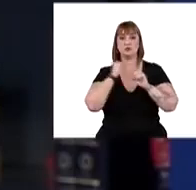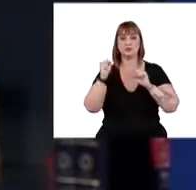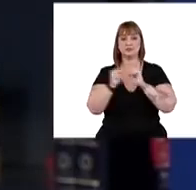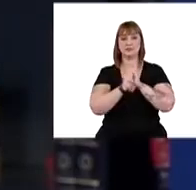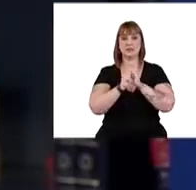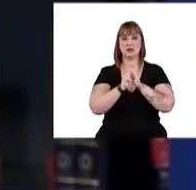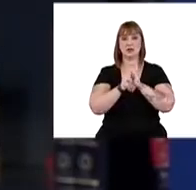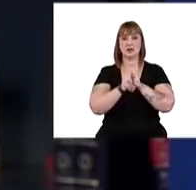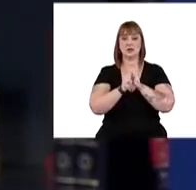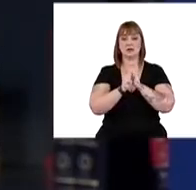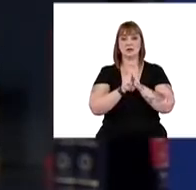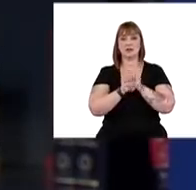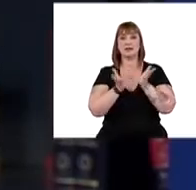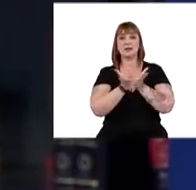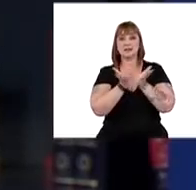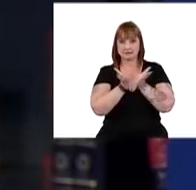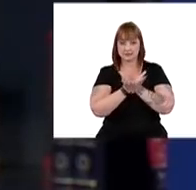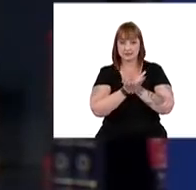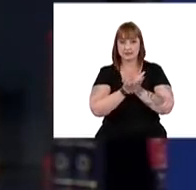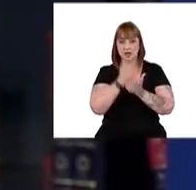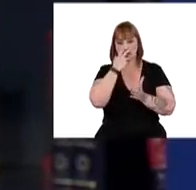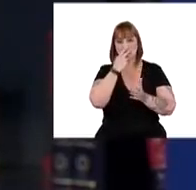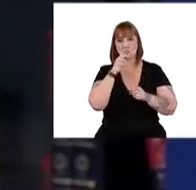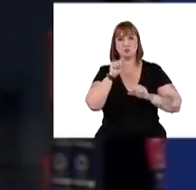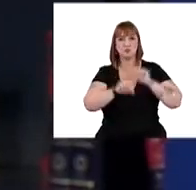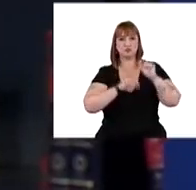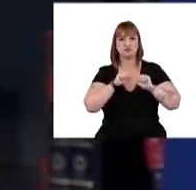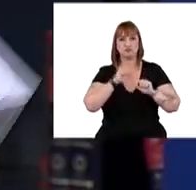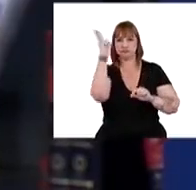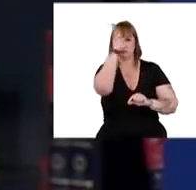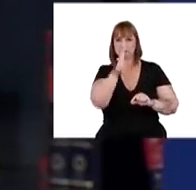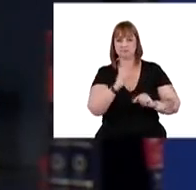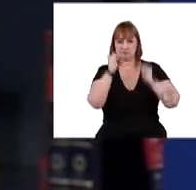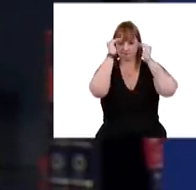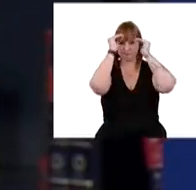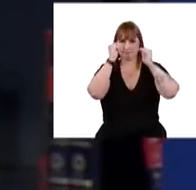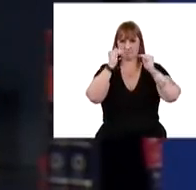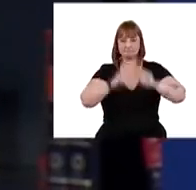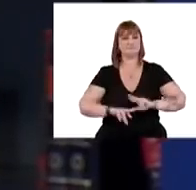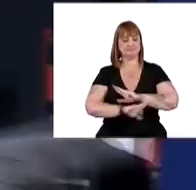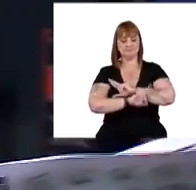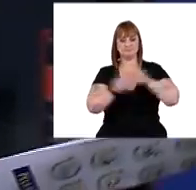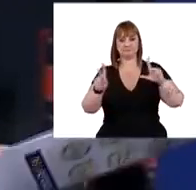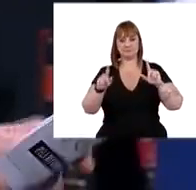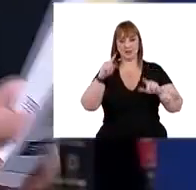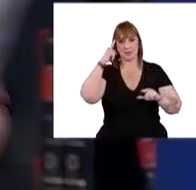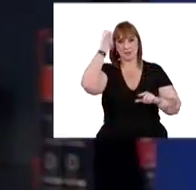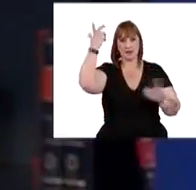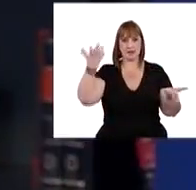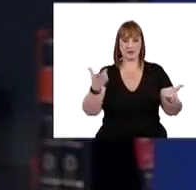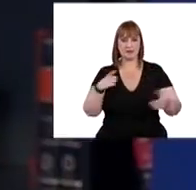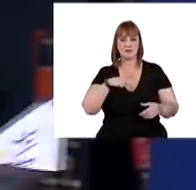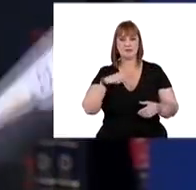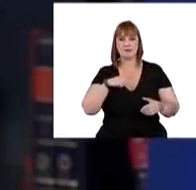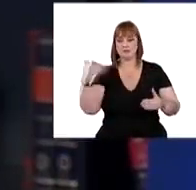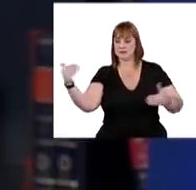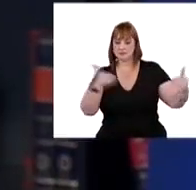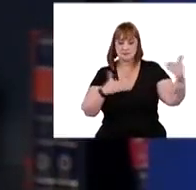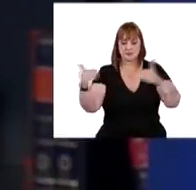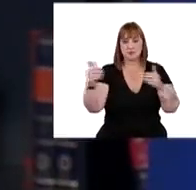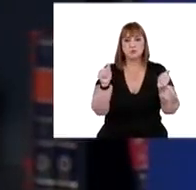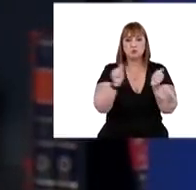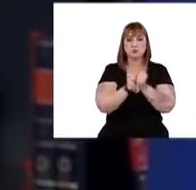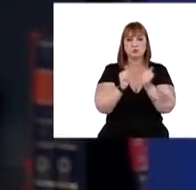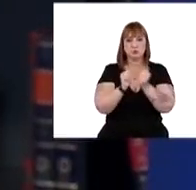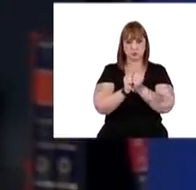achei que por um motivo patriótico, ou seja, a convergência de ideias deve trazer pessoas para